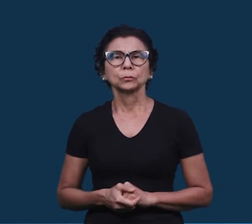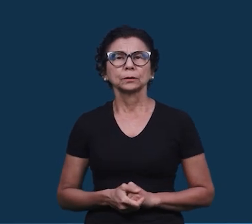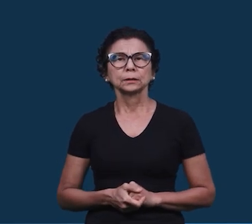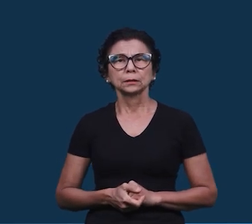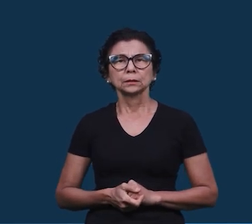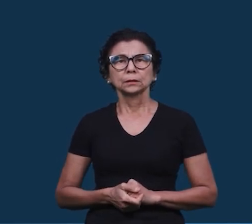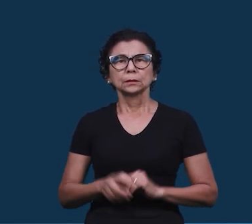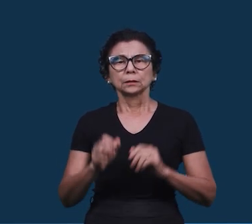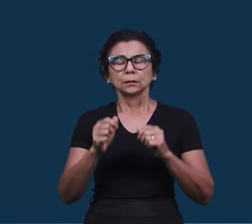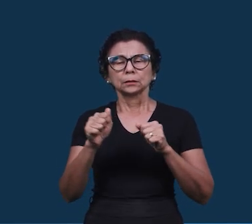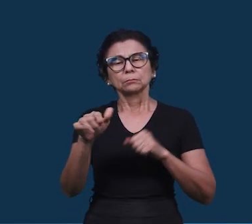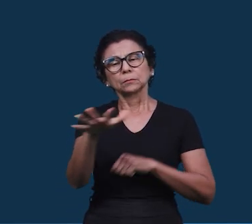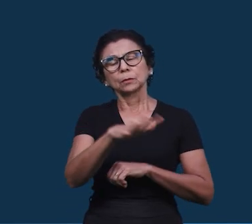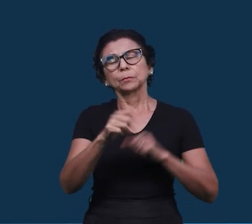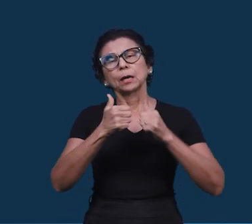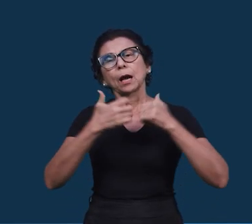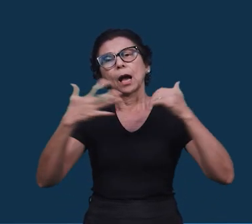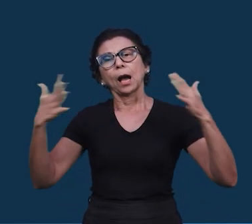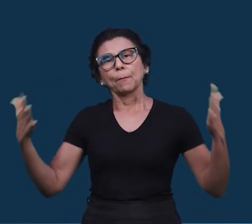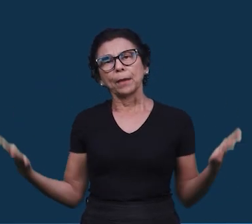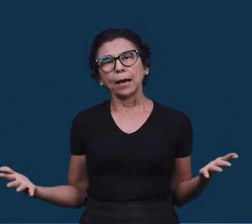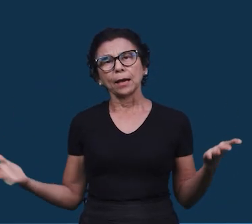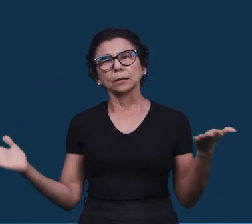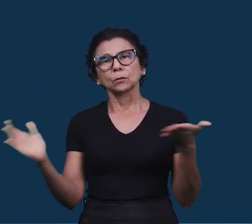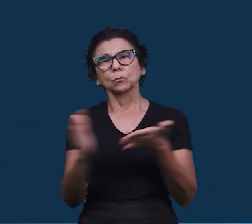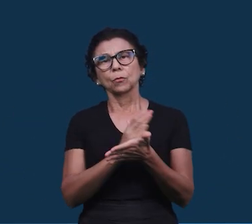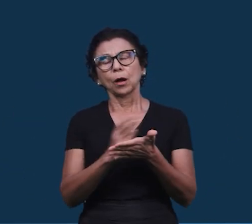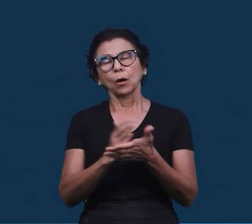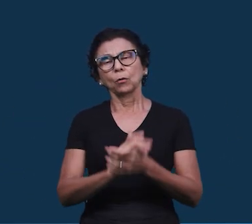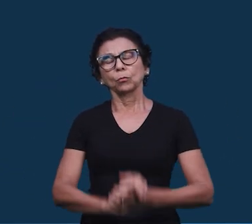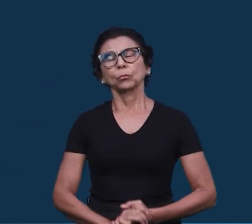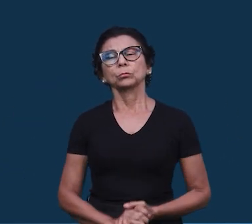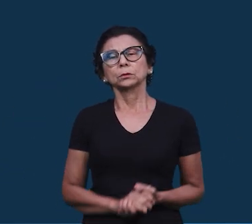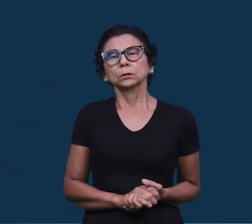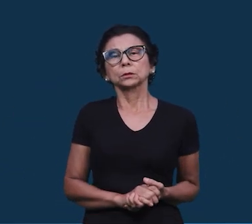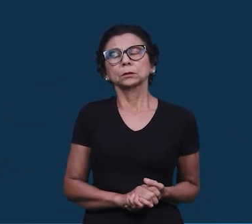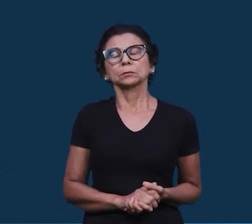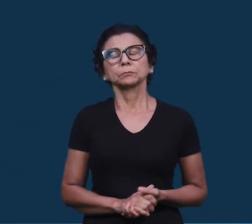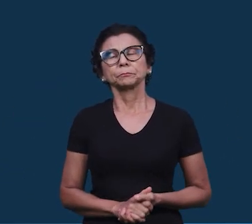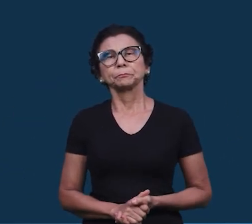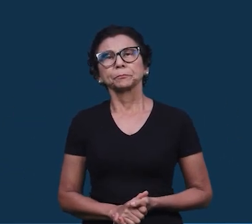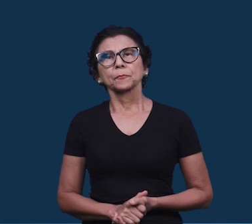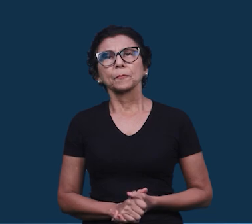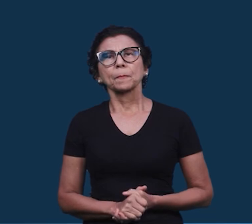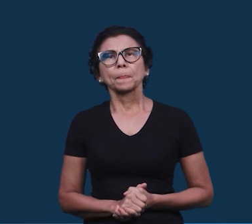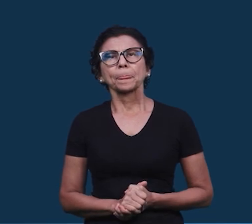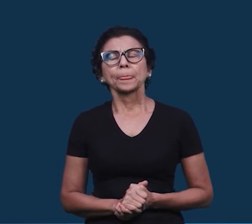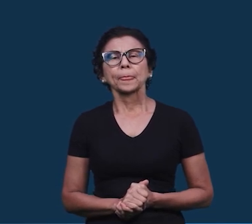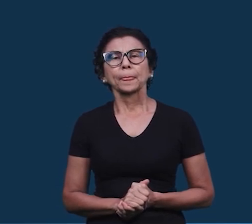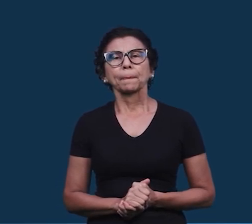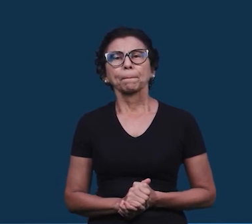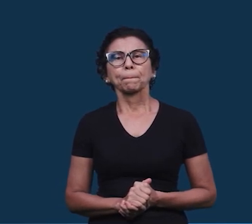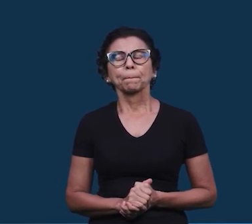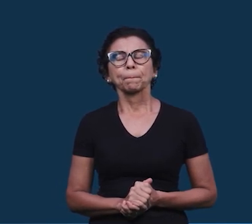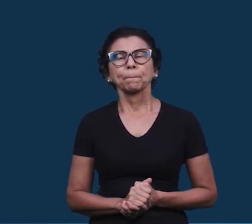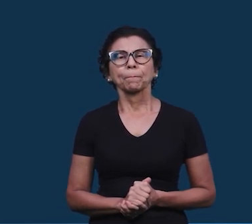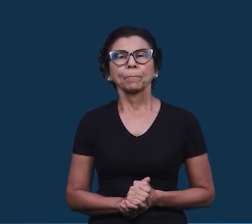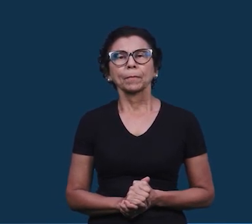alguns pesticidas organoclorados são arrastados pela água. Aí ele pergunta, a característica desses